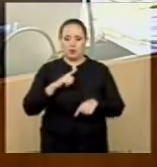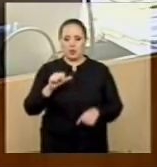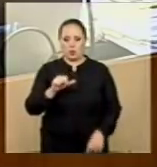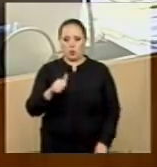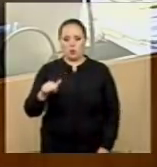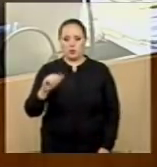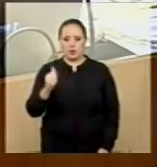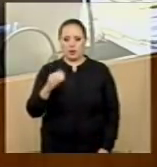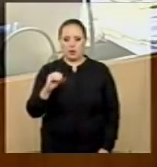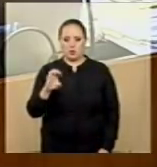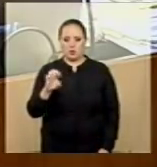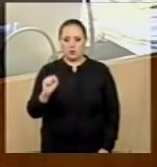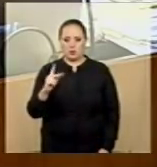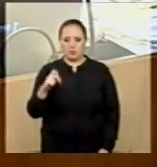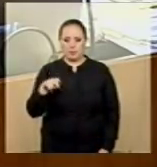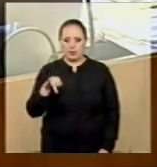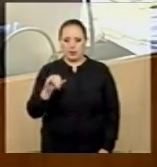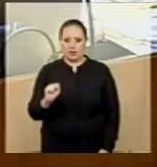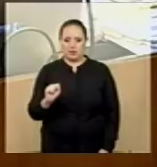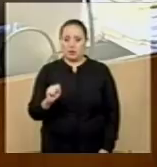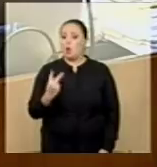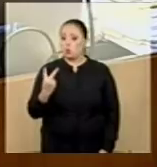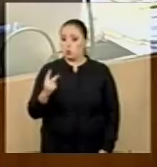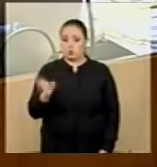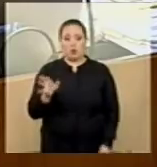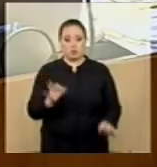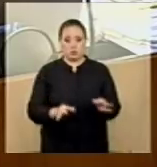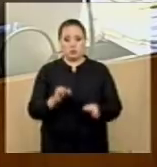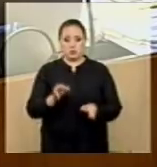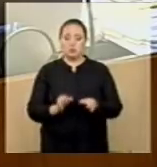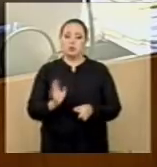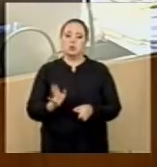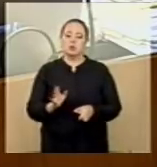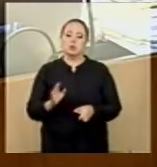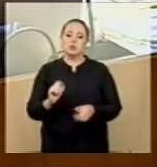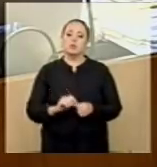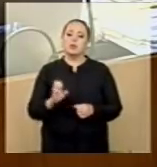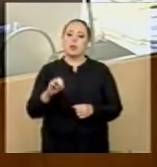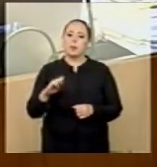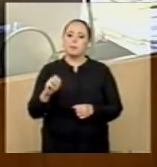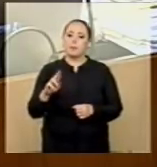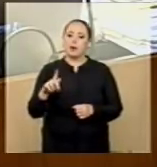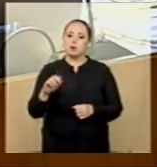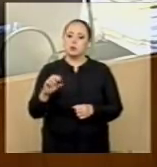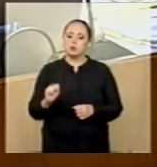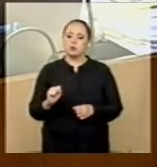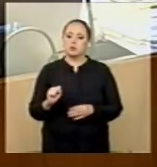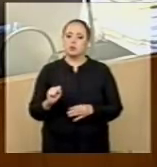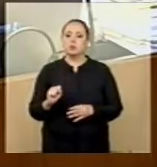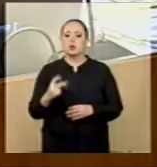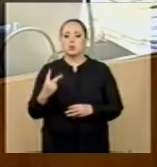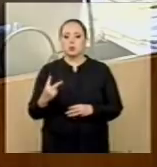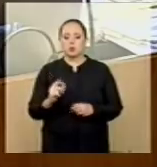ações penais. Duas nós já julgamos em fase de embargos, duas já liberei para